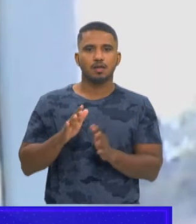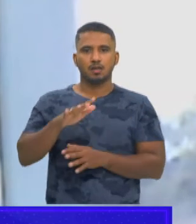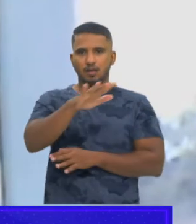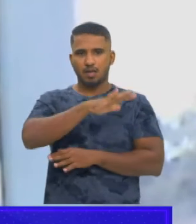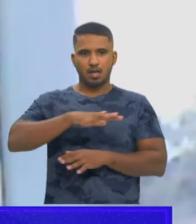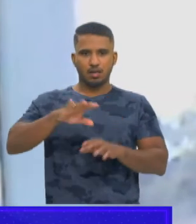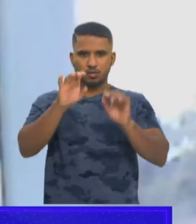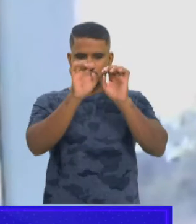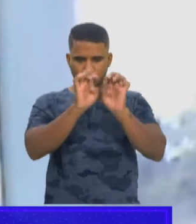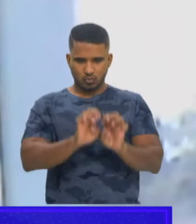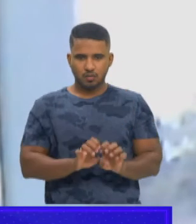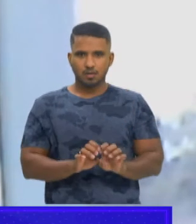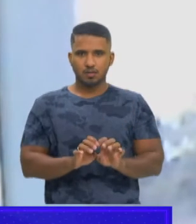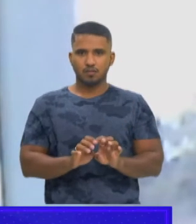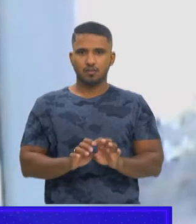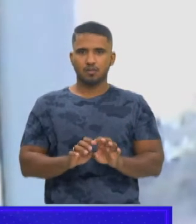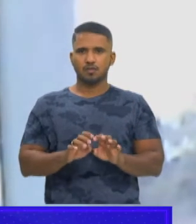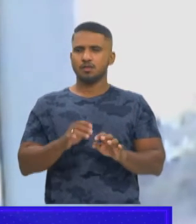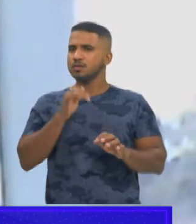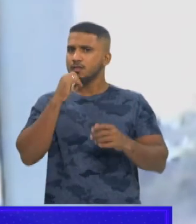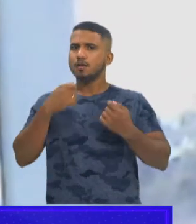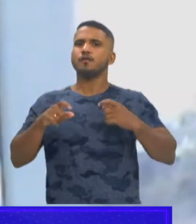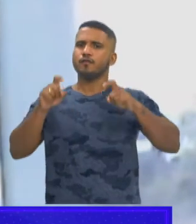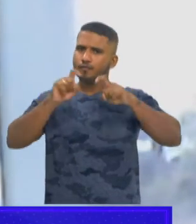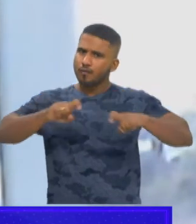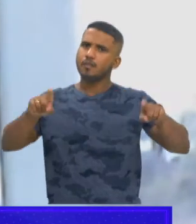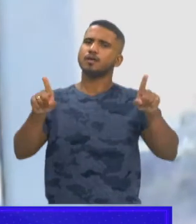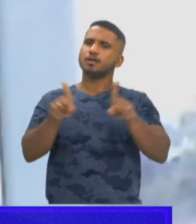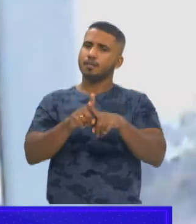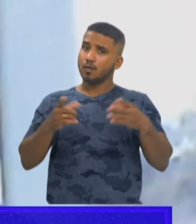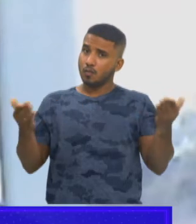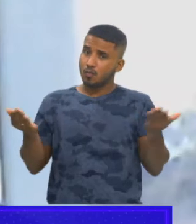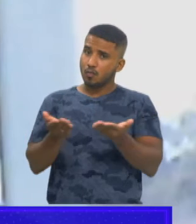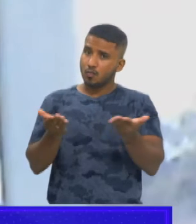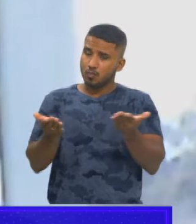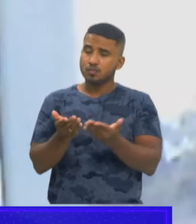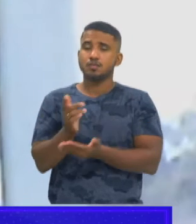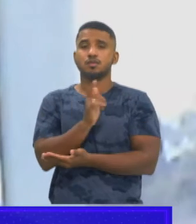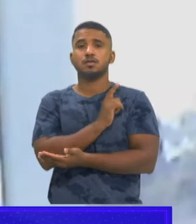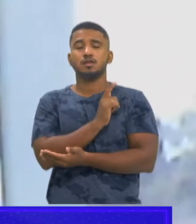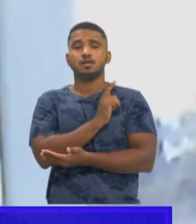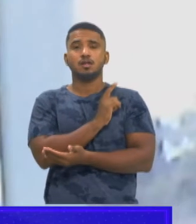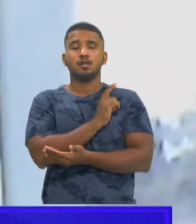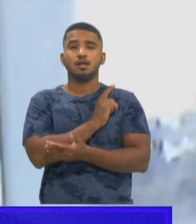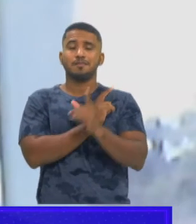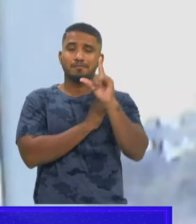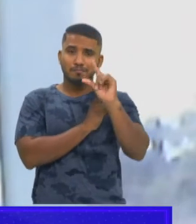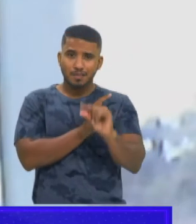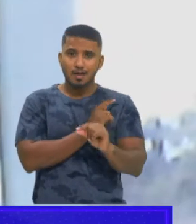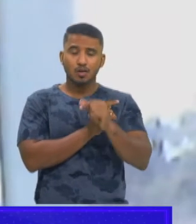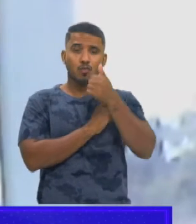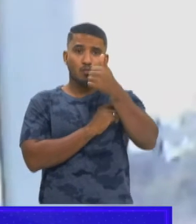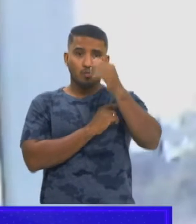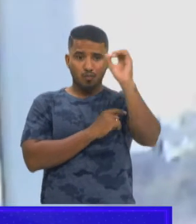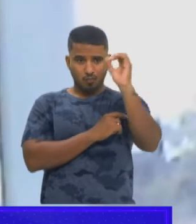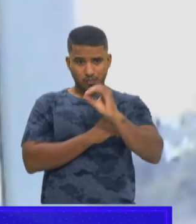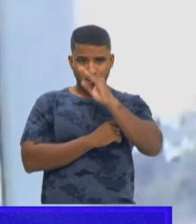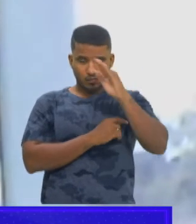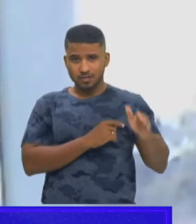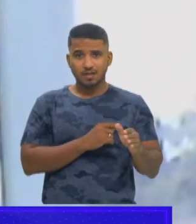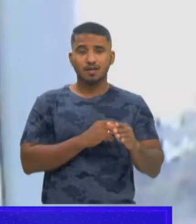trata apenas de acessibilidade no campo físico, no campo da informática. Nós hoje